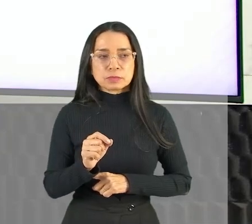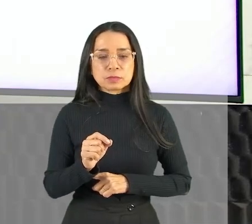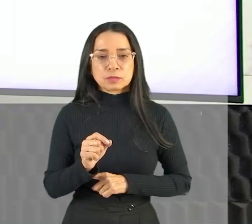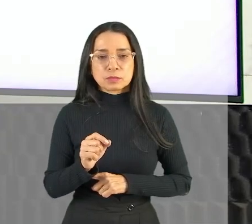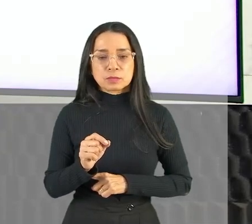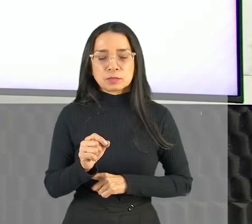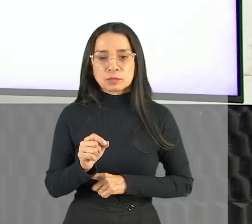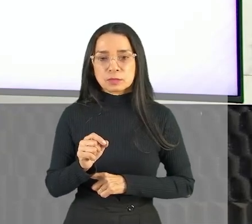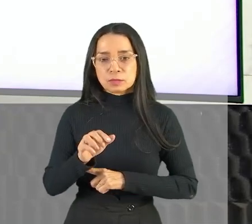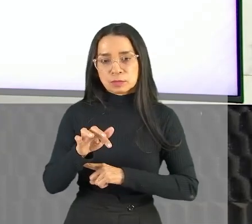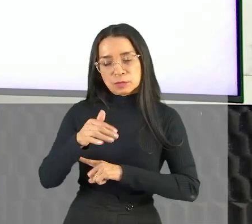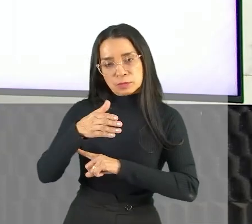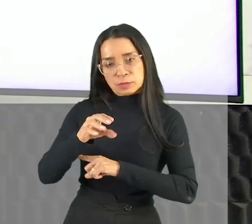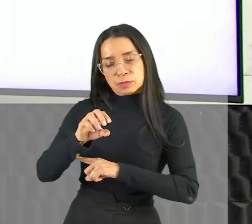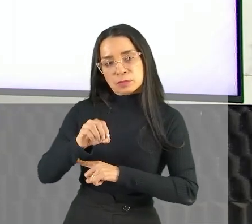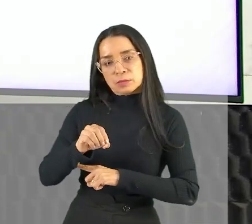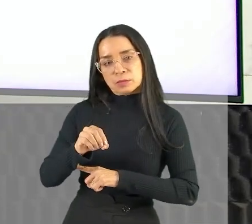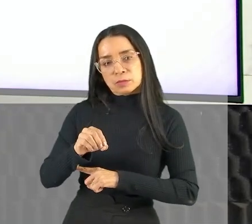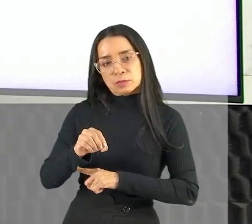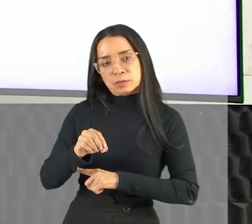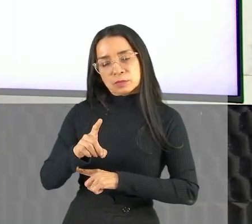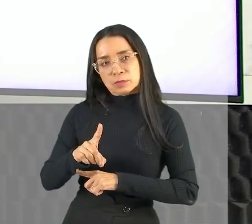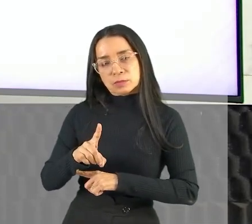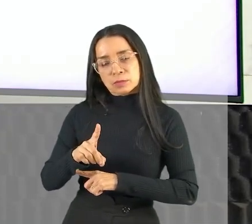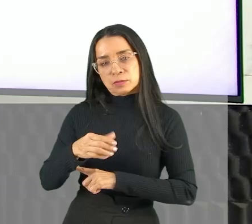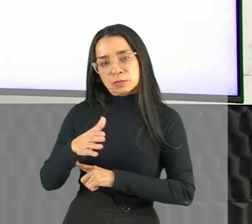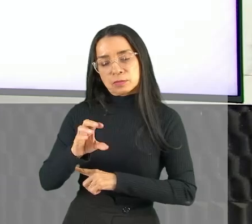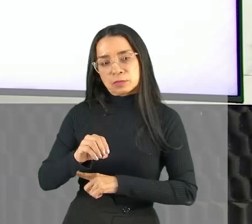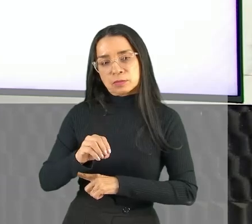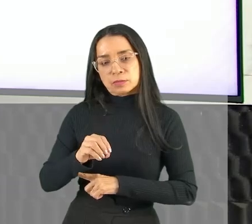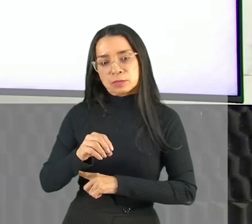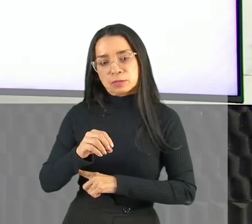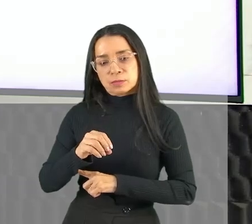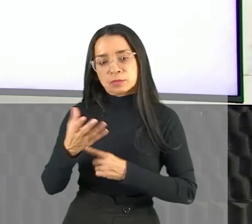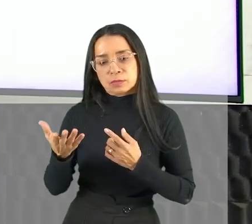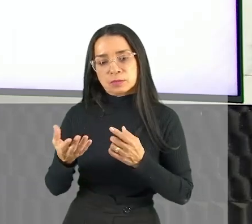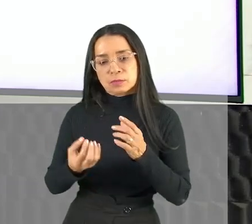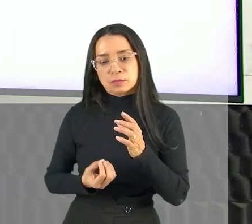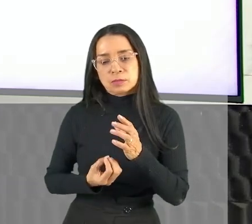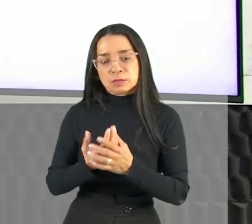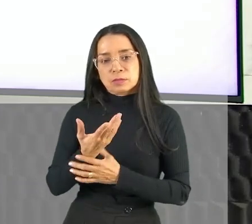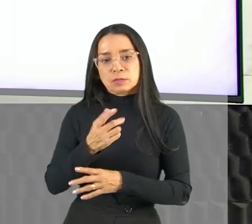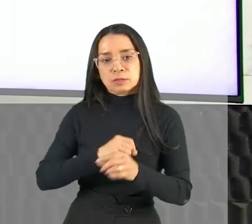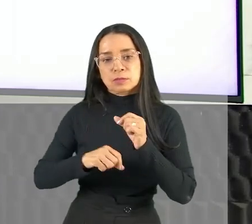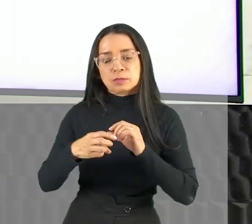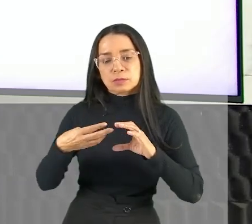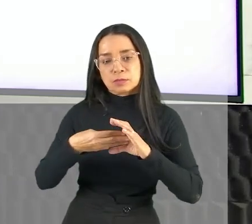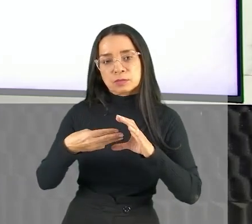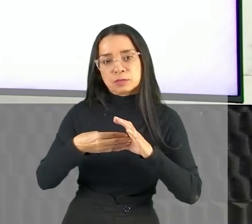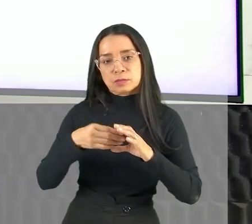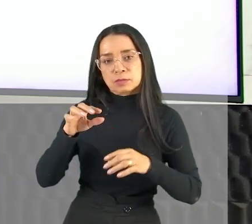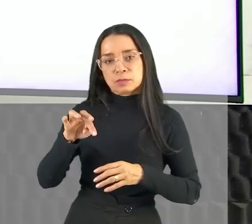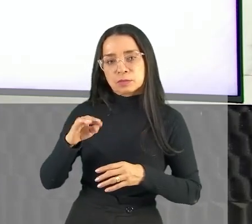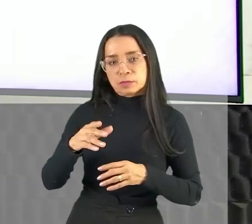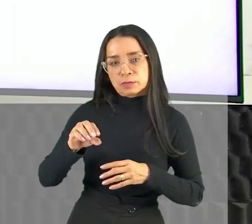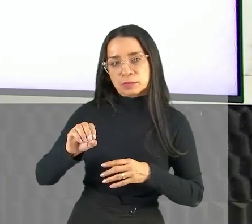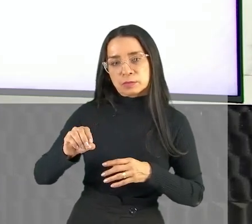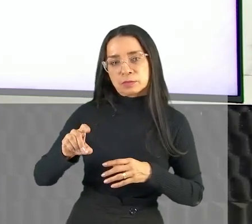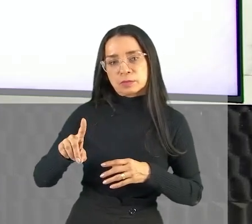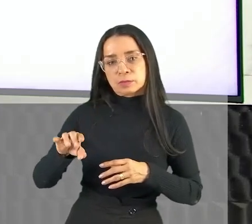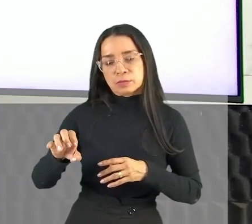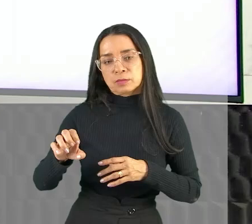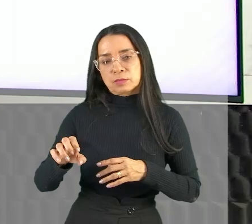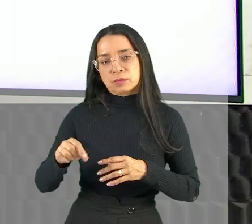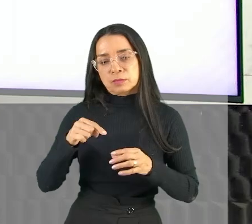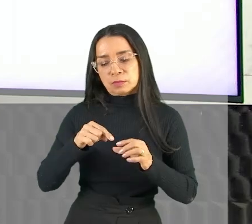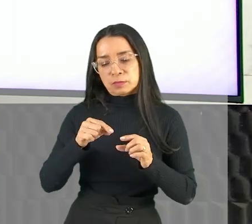fecundação que resultou em uma célula triploide, né? É a parte lá nutritiva da semente. Então, aqui,